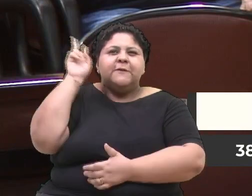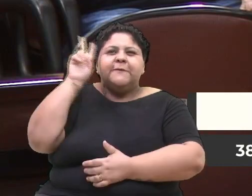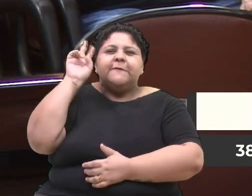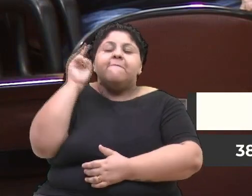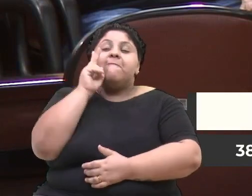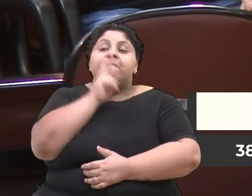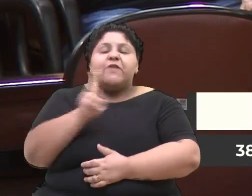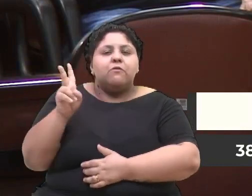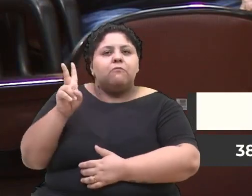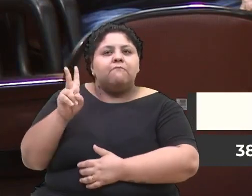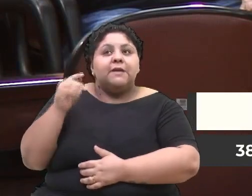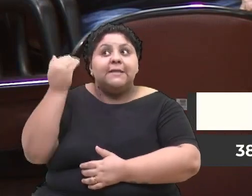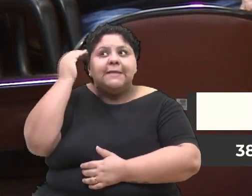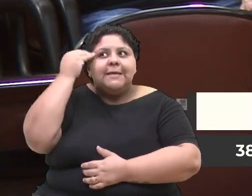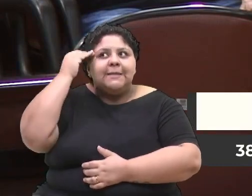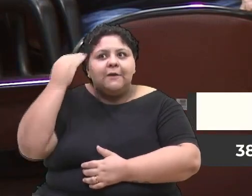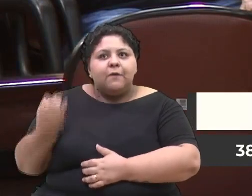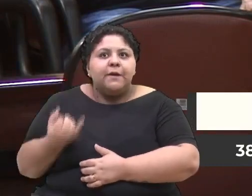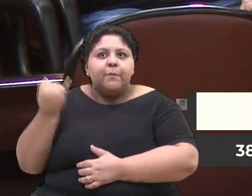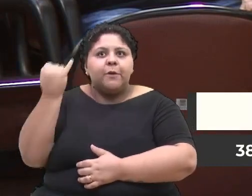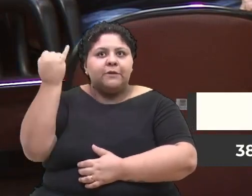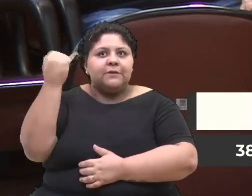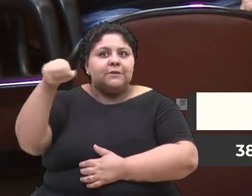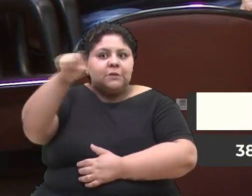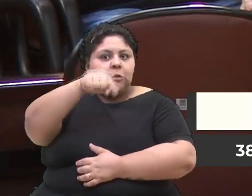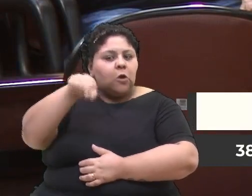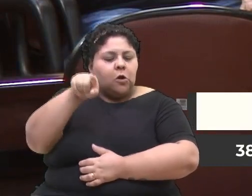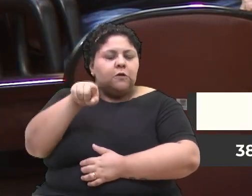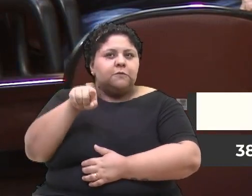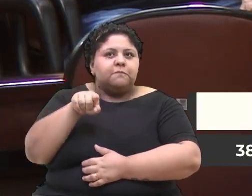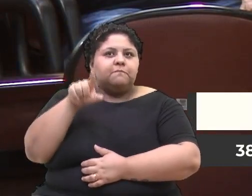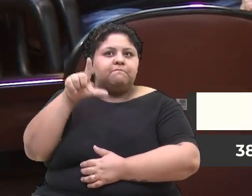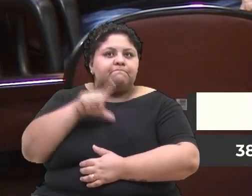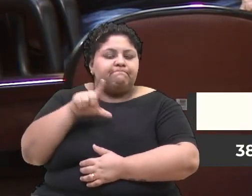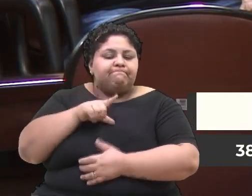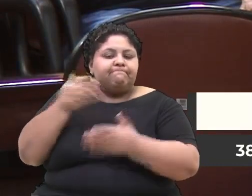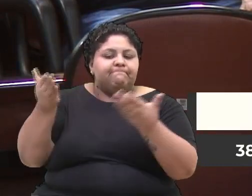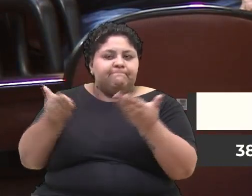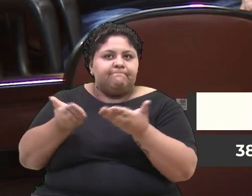importância, e nós temos hoje